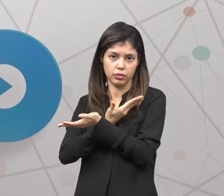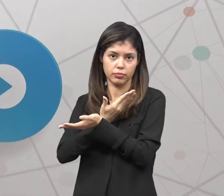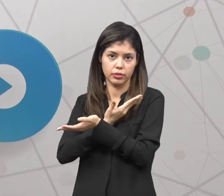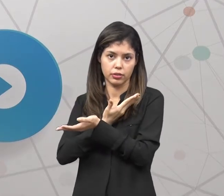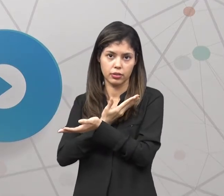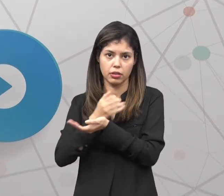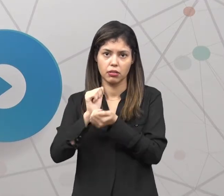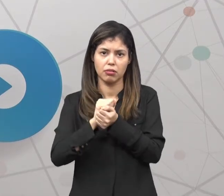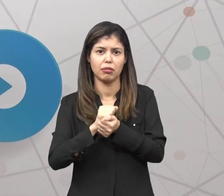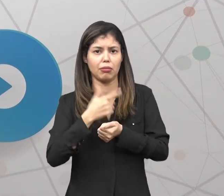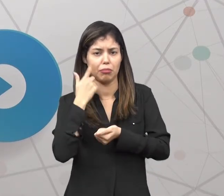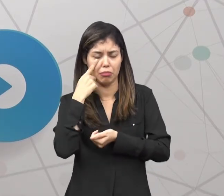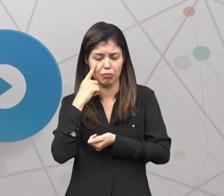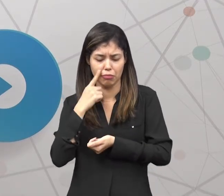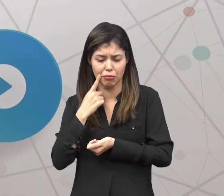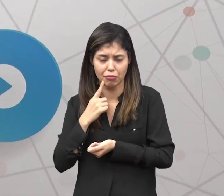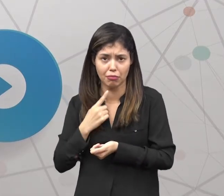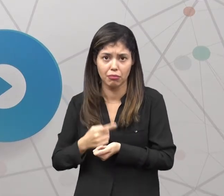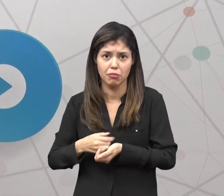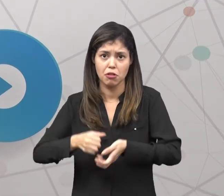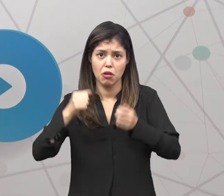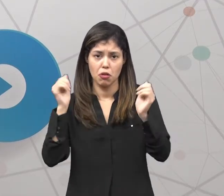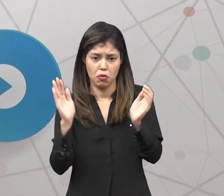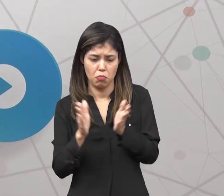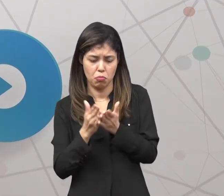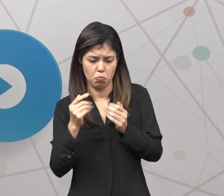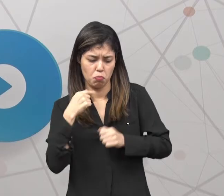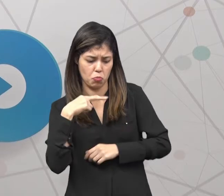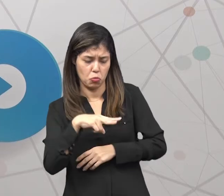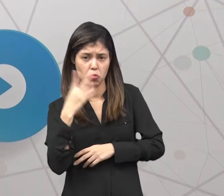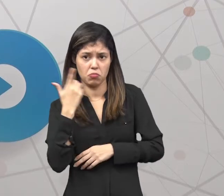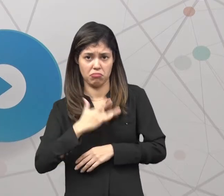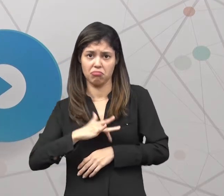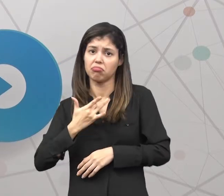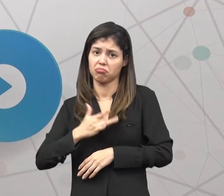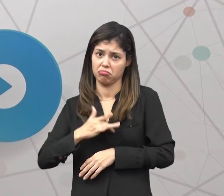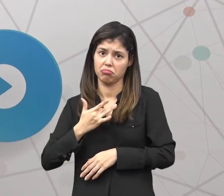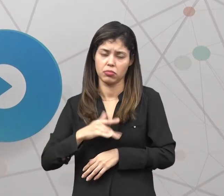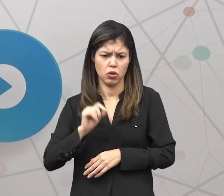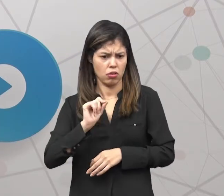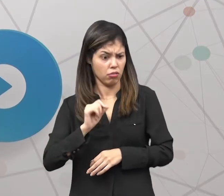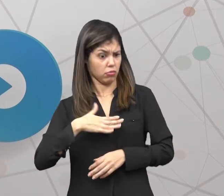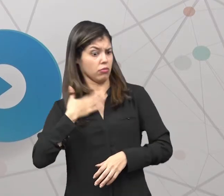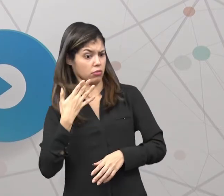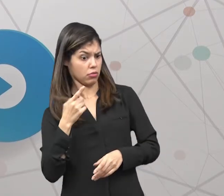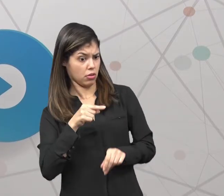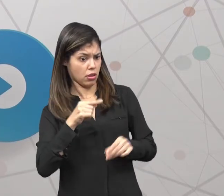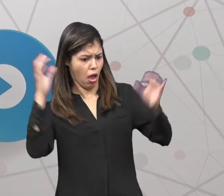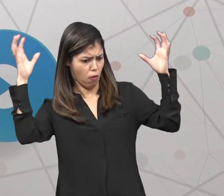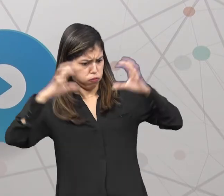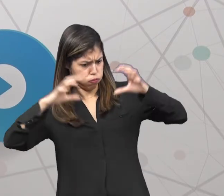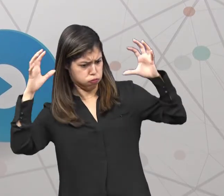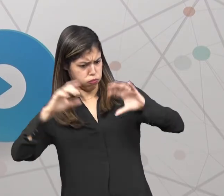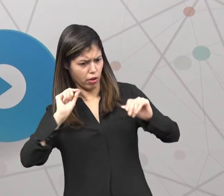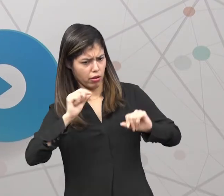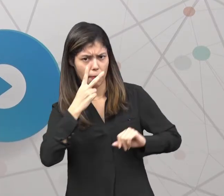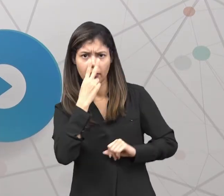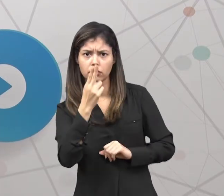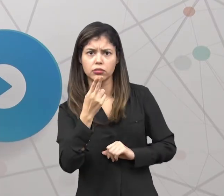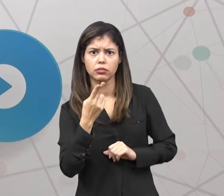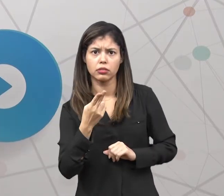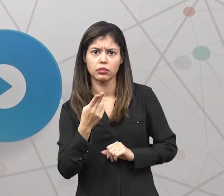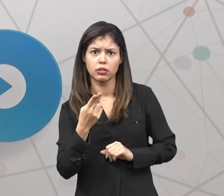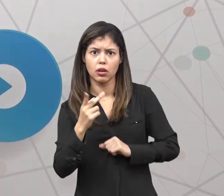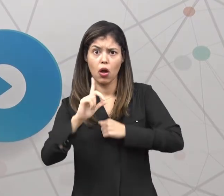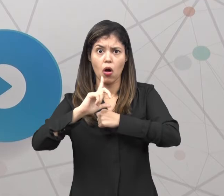amigos. Buá! Pobre Dorothy! Nossa, essas chuvas parecem